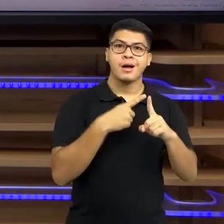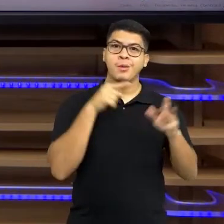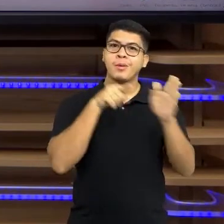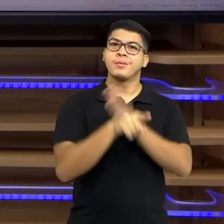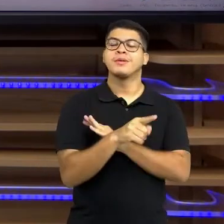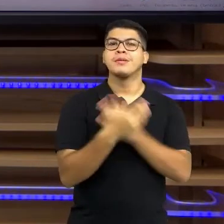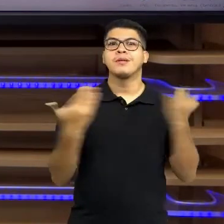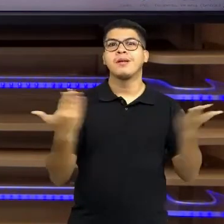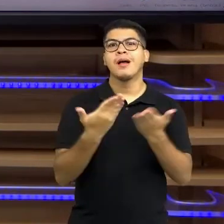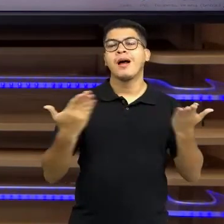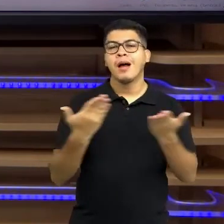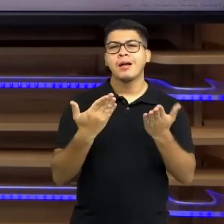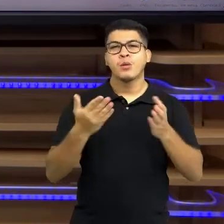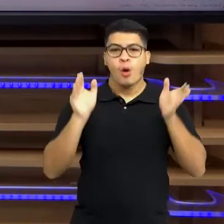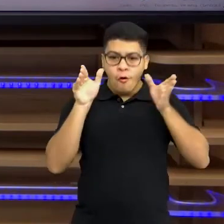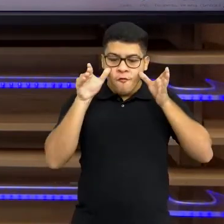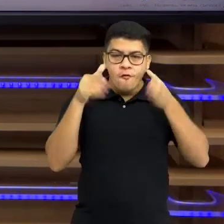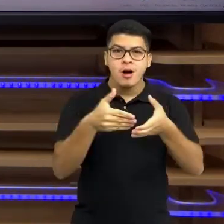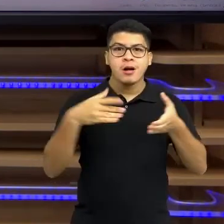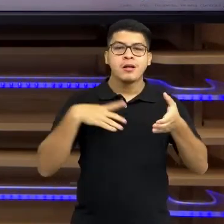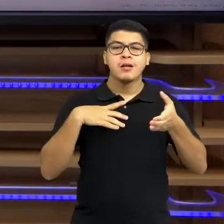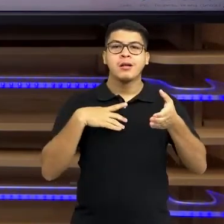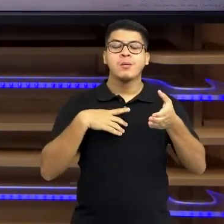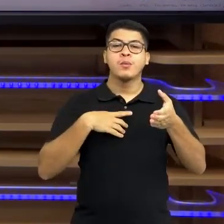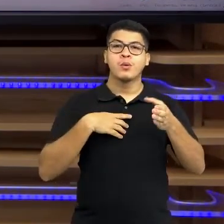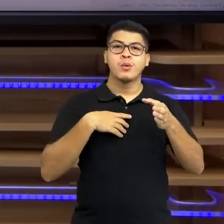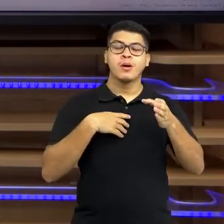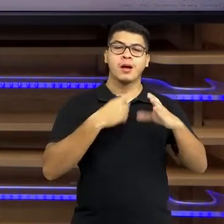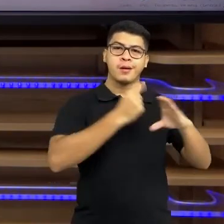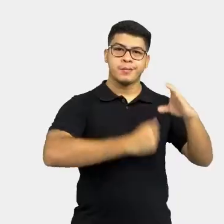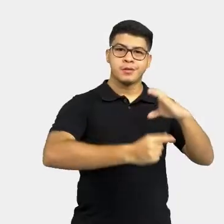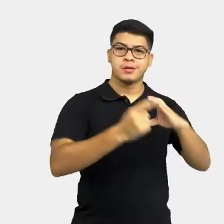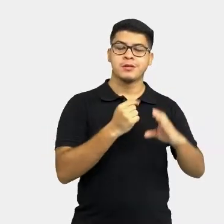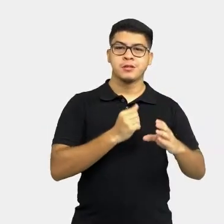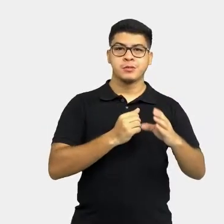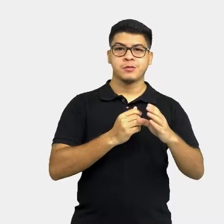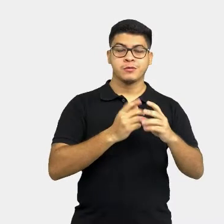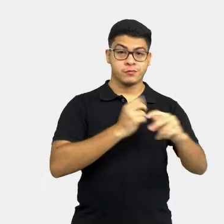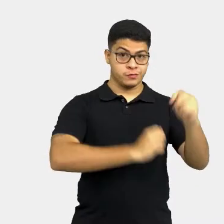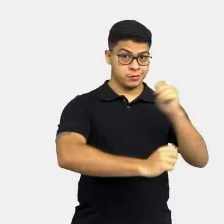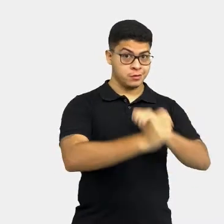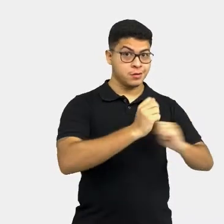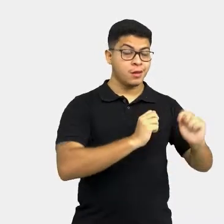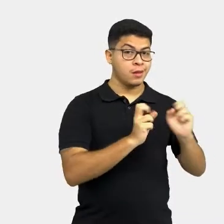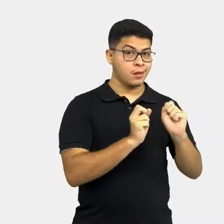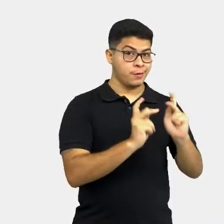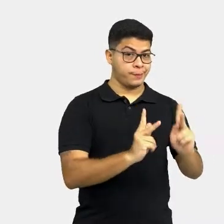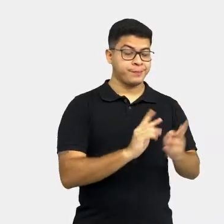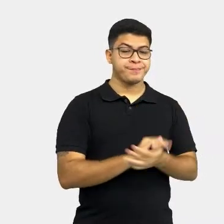agora específica do capitalismo financeiro. Vamos lá, então, para a questão de número 15, mais uma vez.